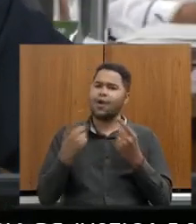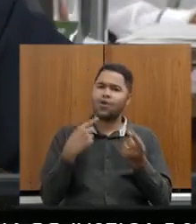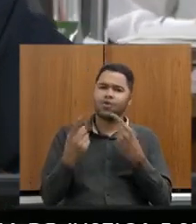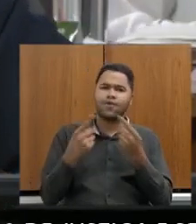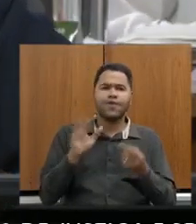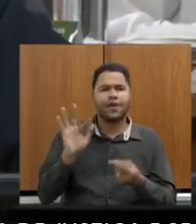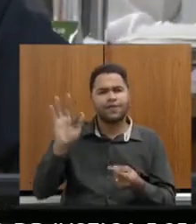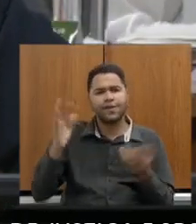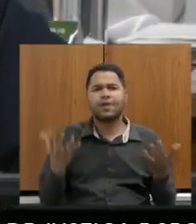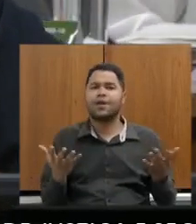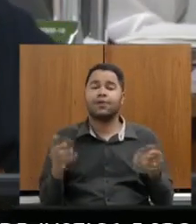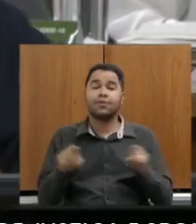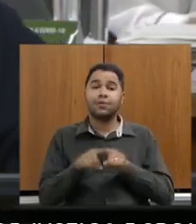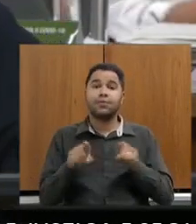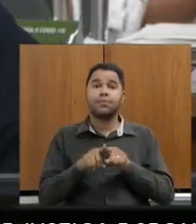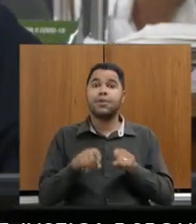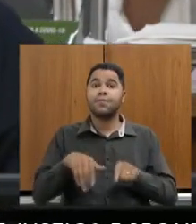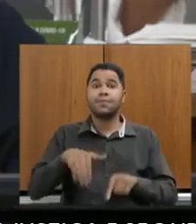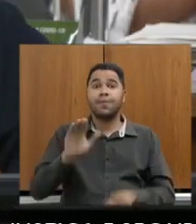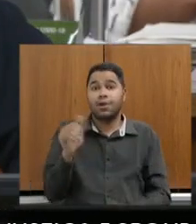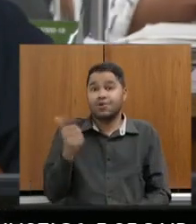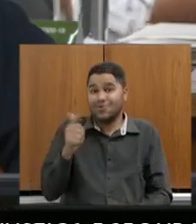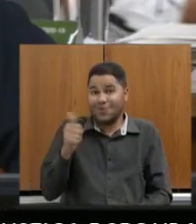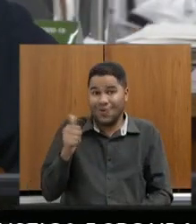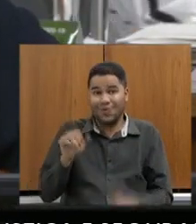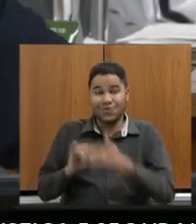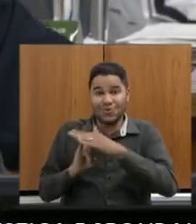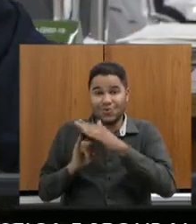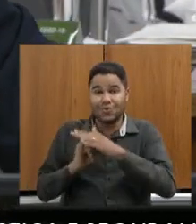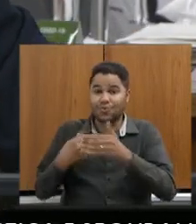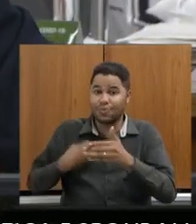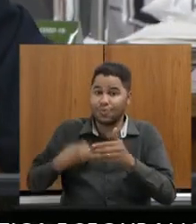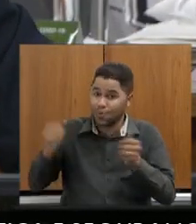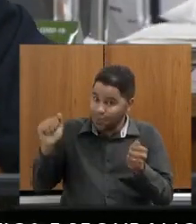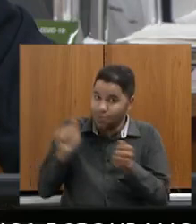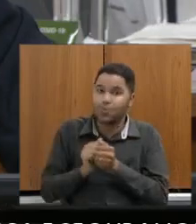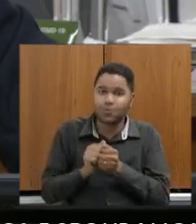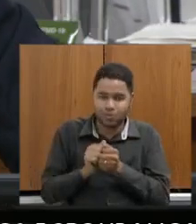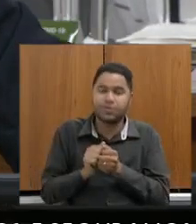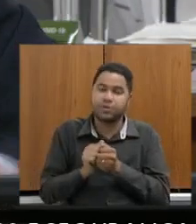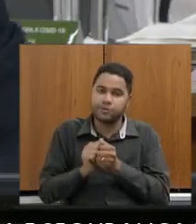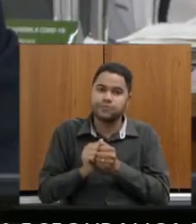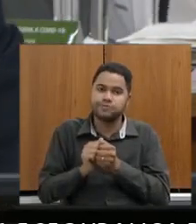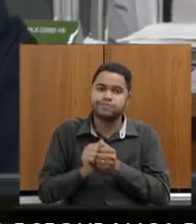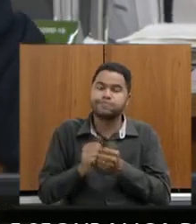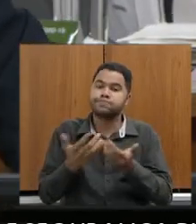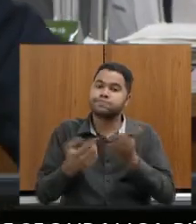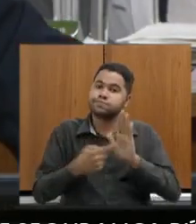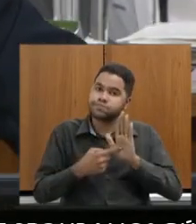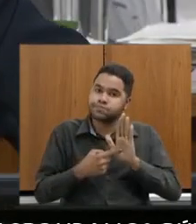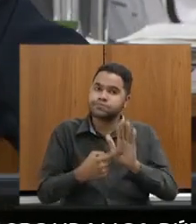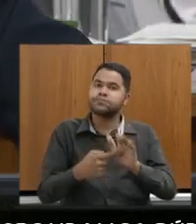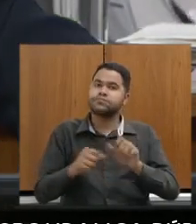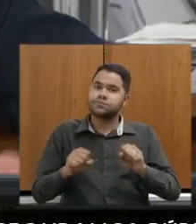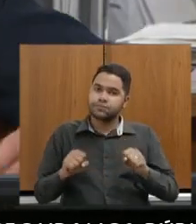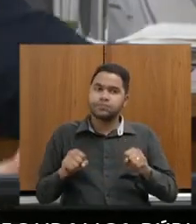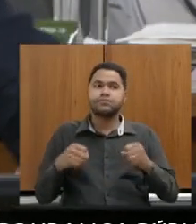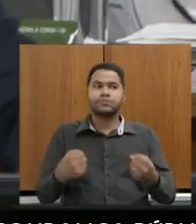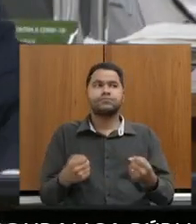na última operação integrada nós fizemos são mais de 11 instituições participando conjuntamente então isso isso reforça